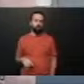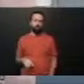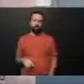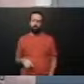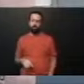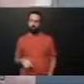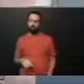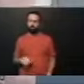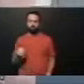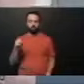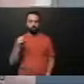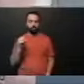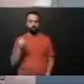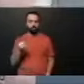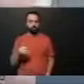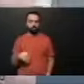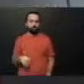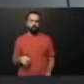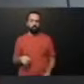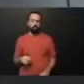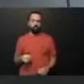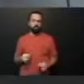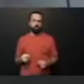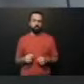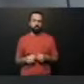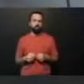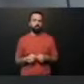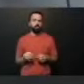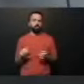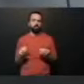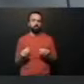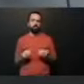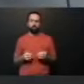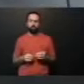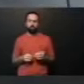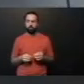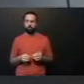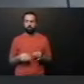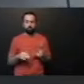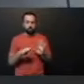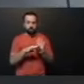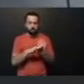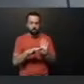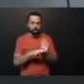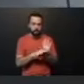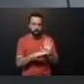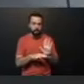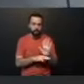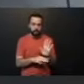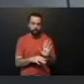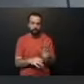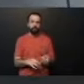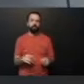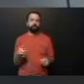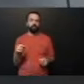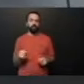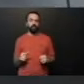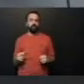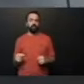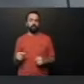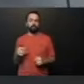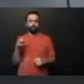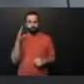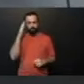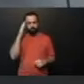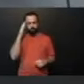é bem facinho, tá? É só você separar os ingredientes, lembrando que todos têm que estar lavados, como o